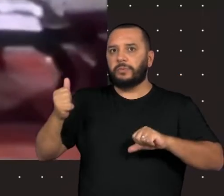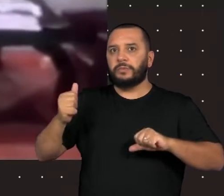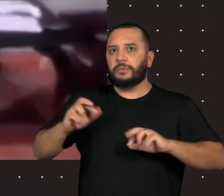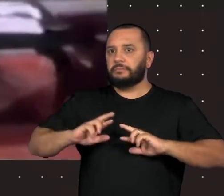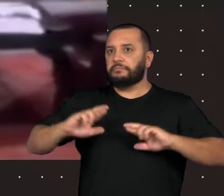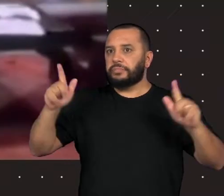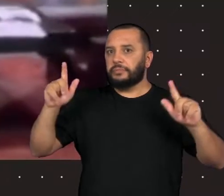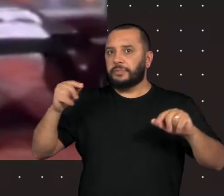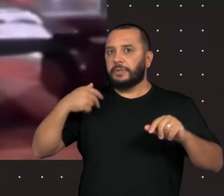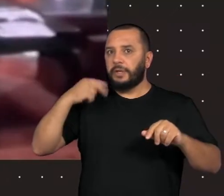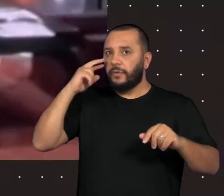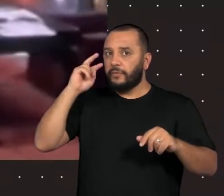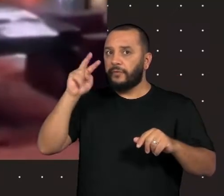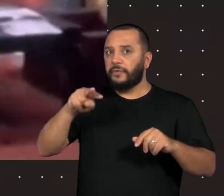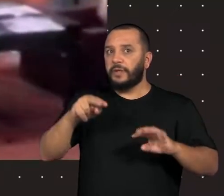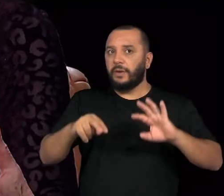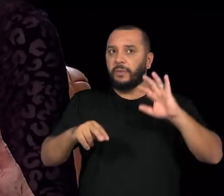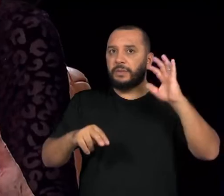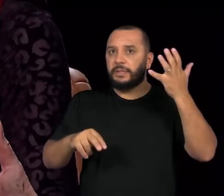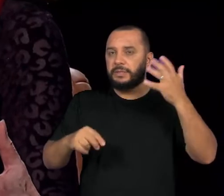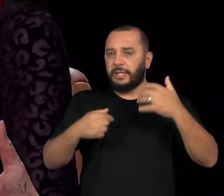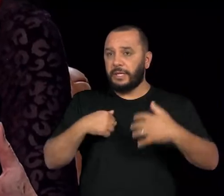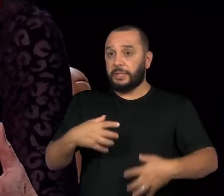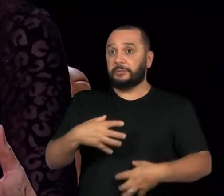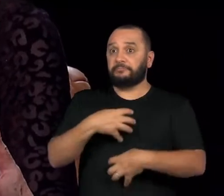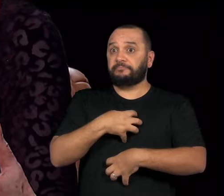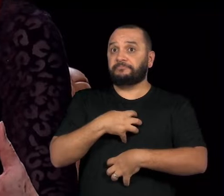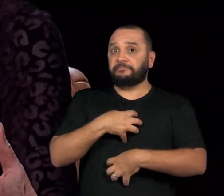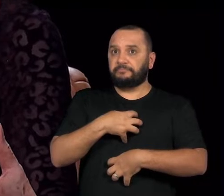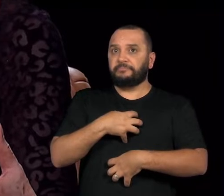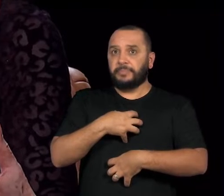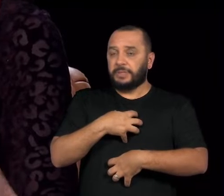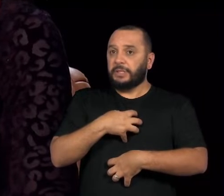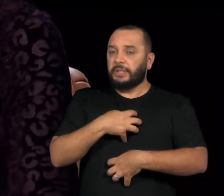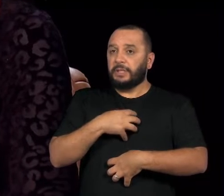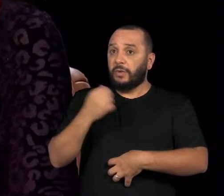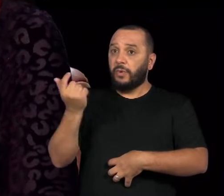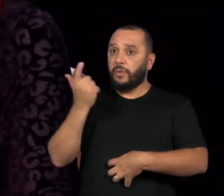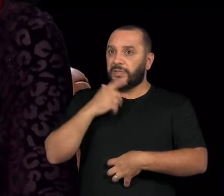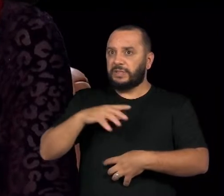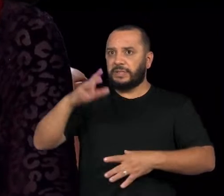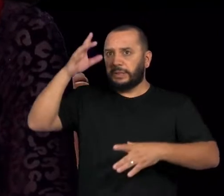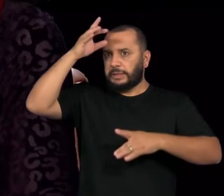de um grande impacto para mim, do que um ator podia fazer consigo mesmo, né?